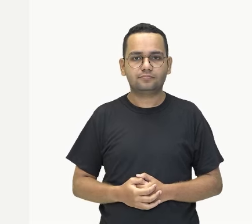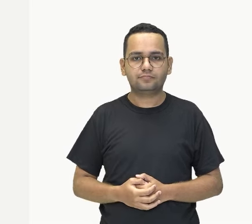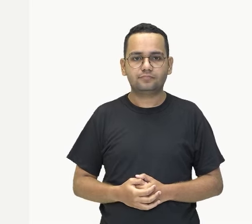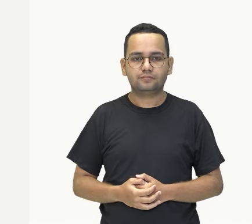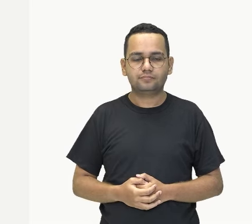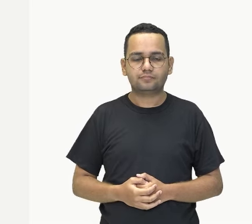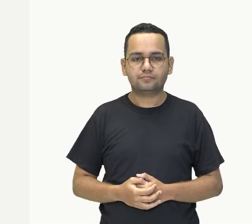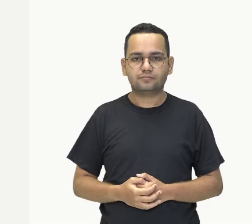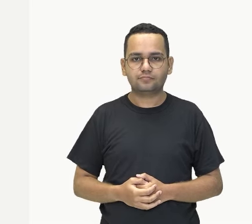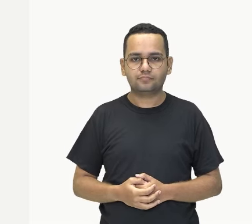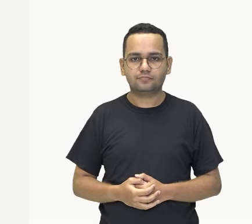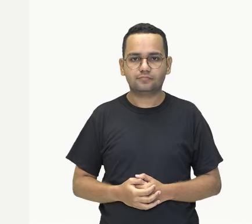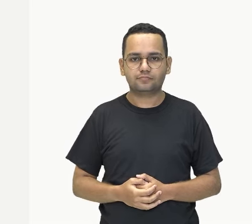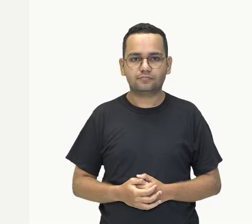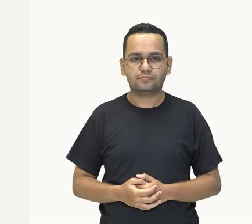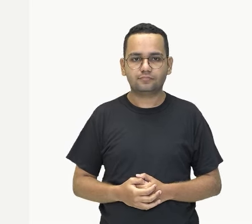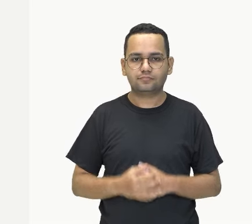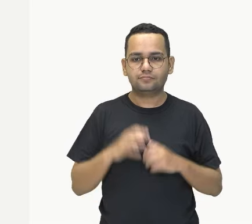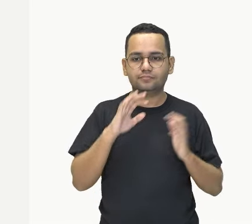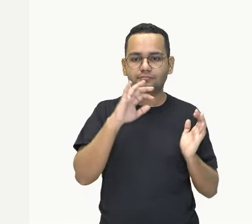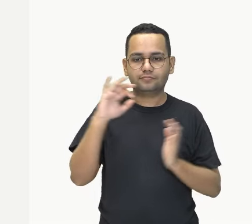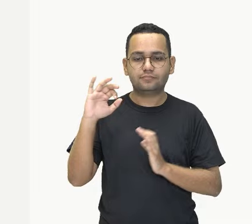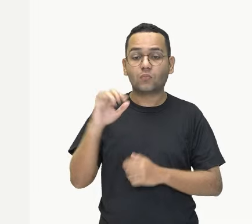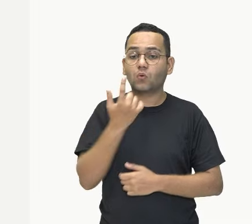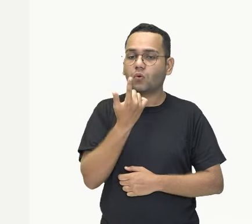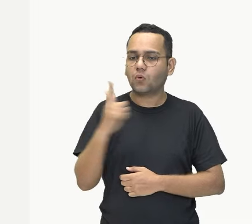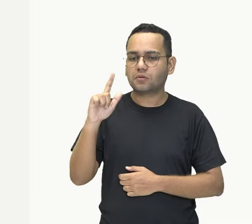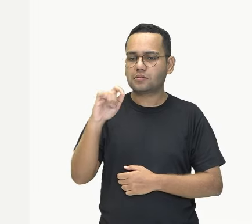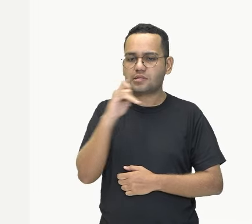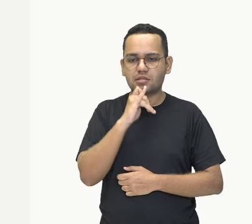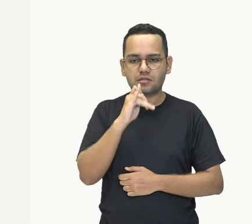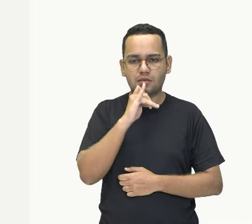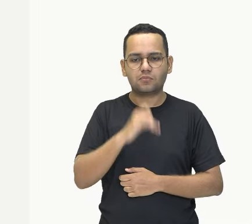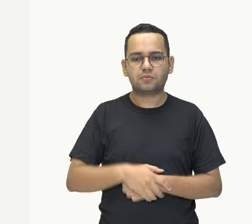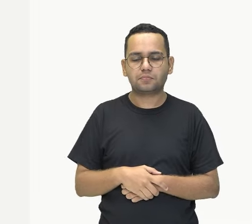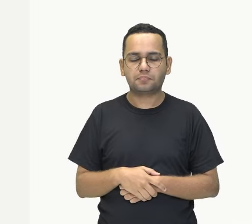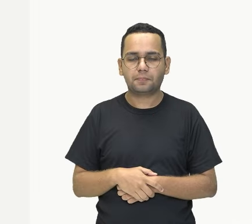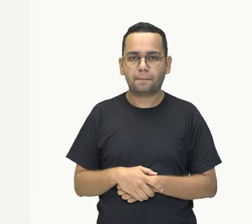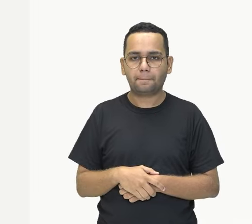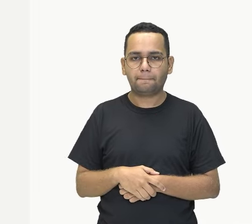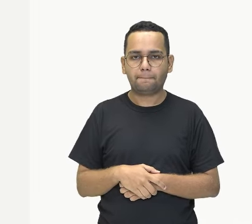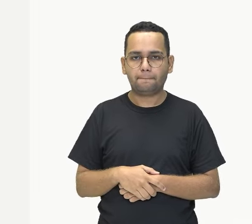ver algumas um pouquinho maiores, para que a gente continue praticando.